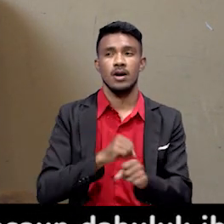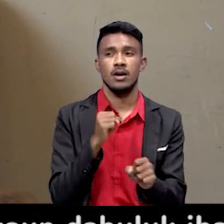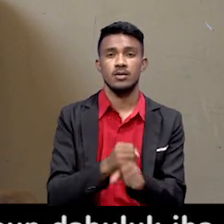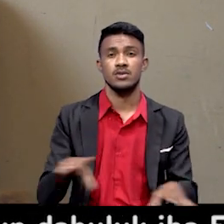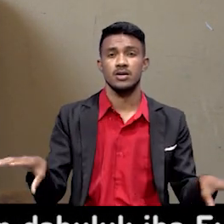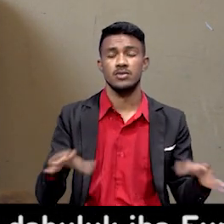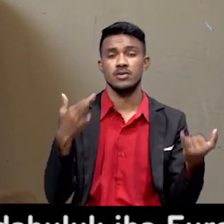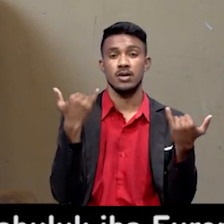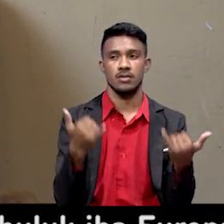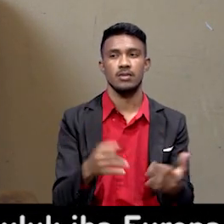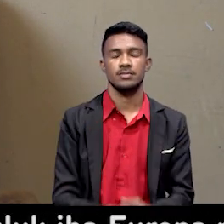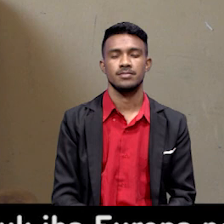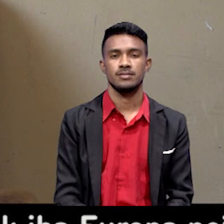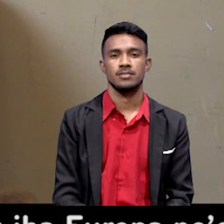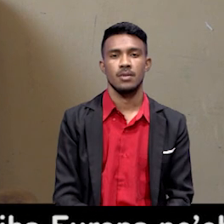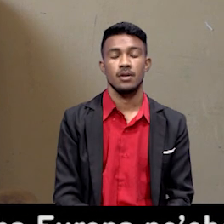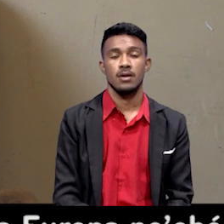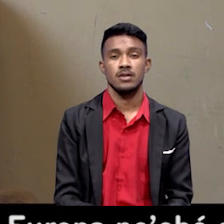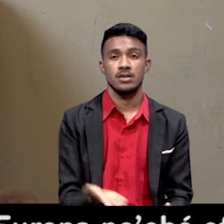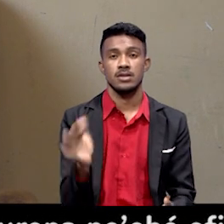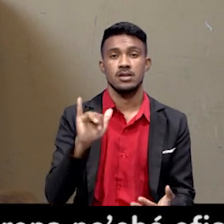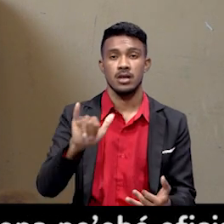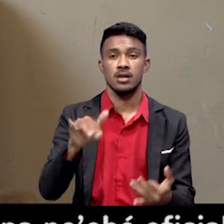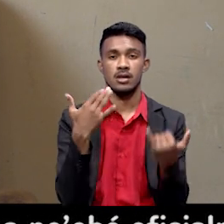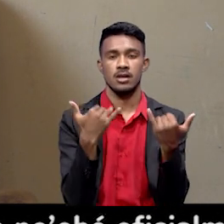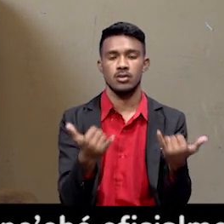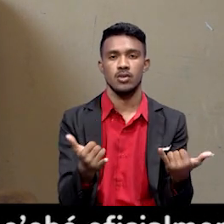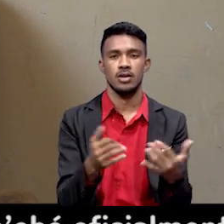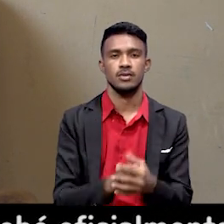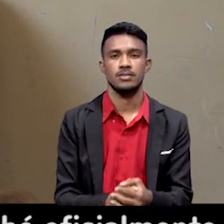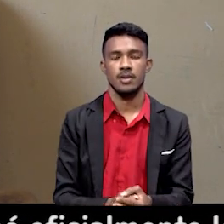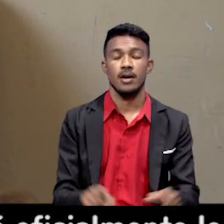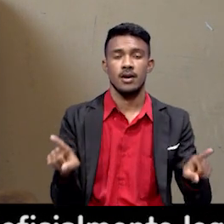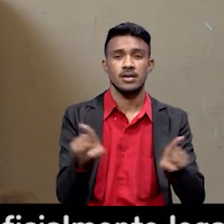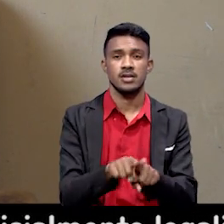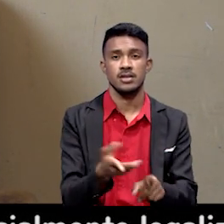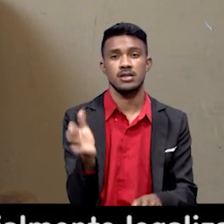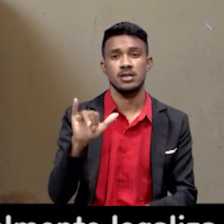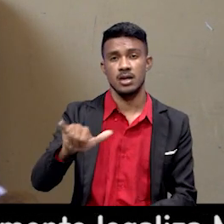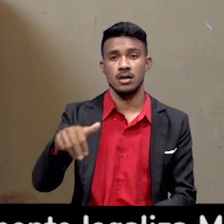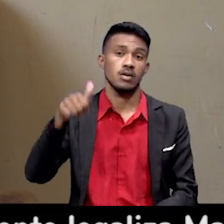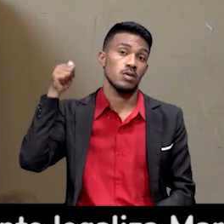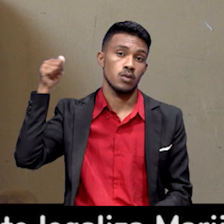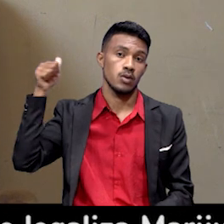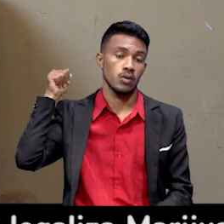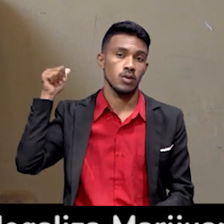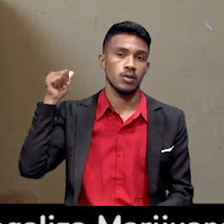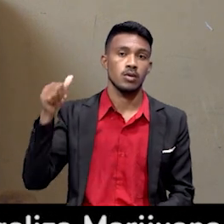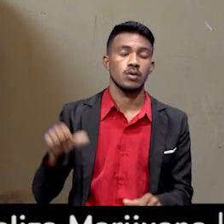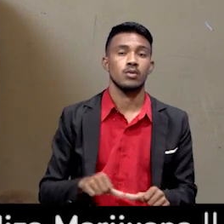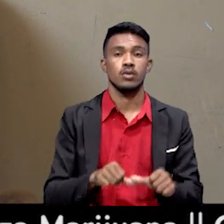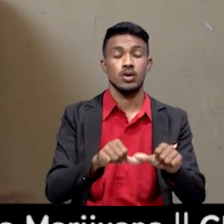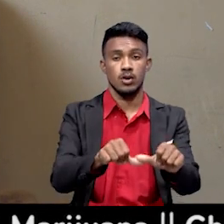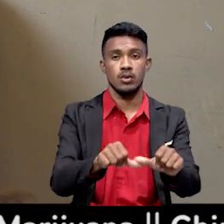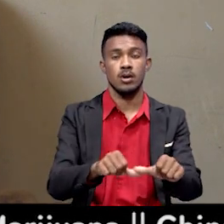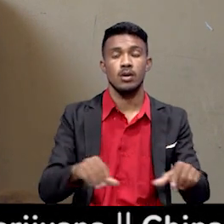atual. Sira atual. Portanto, Siracoto continua moris ho salarial